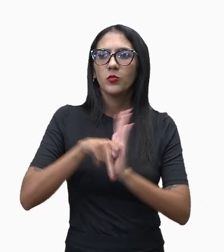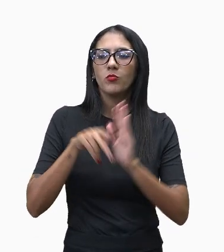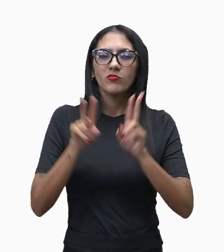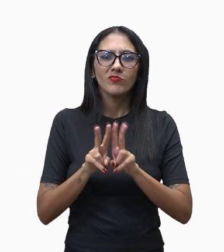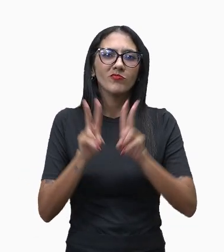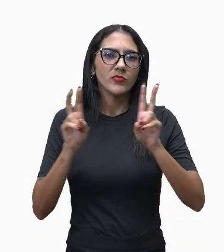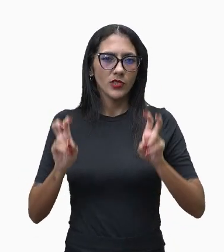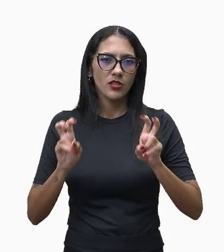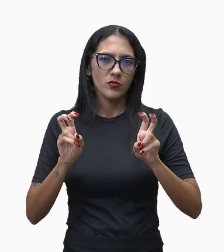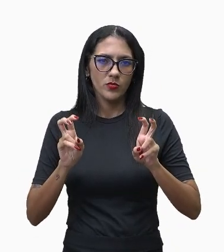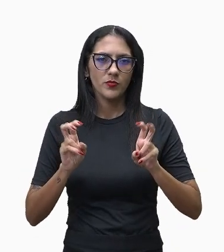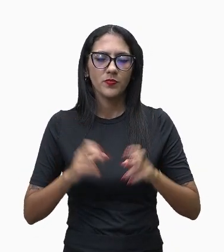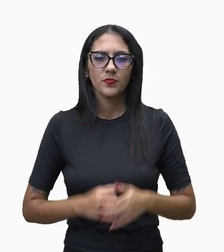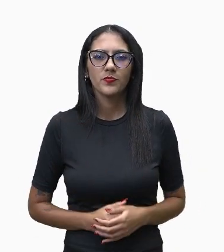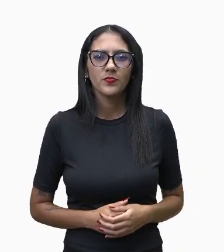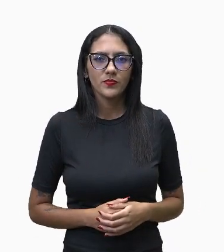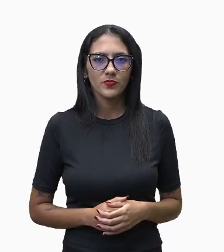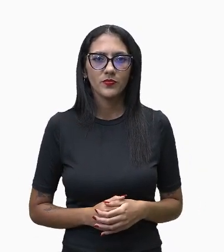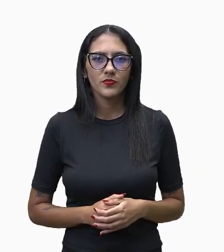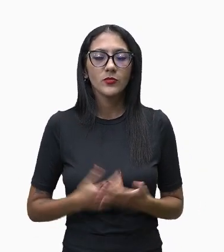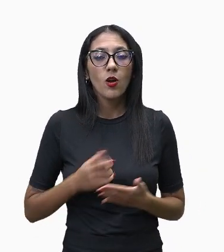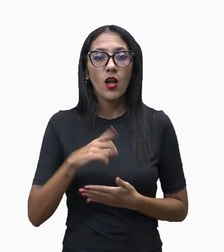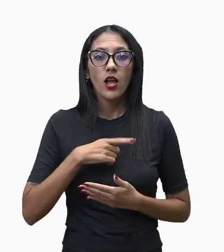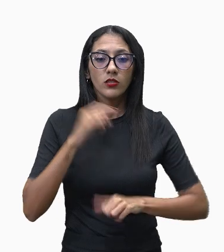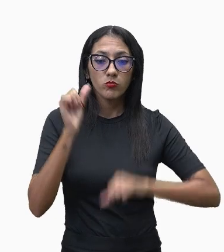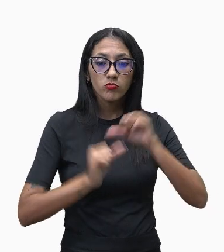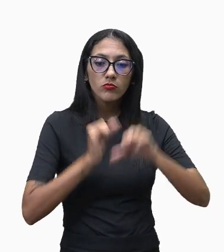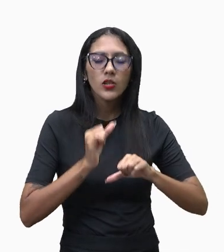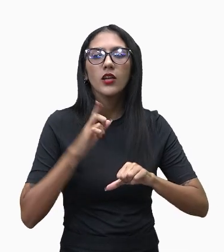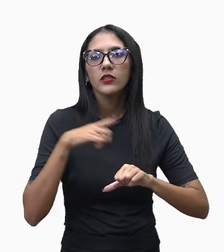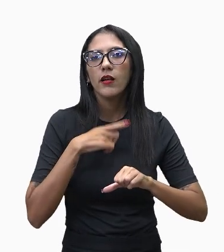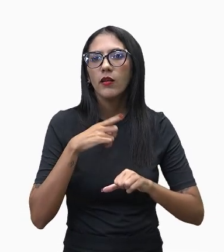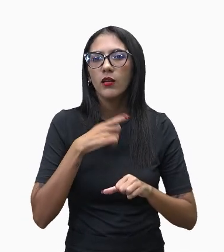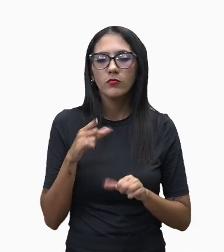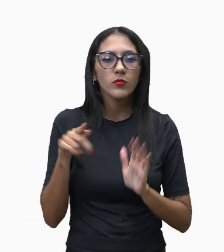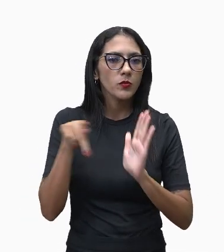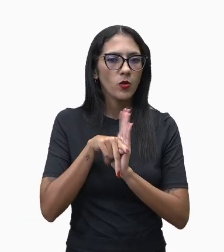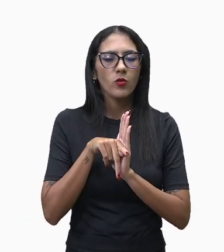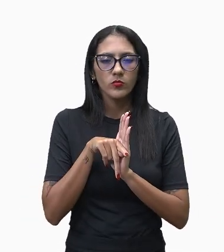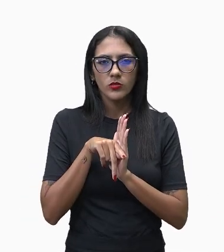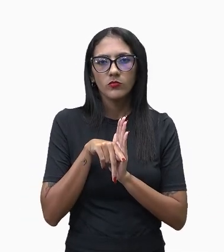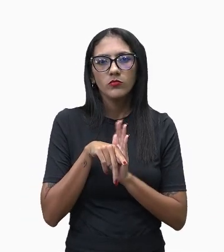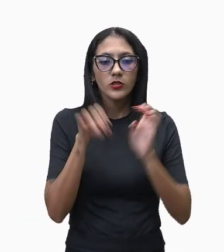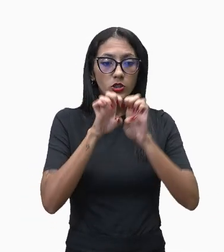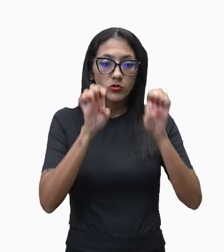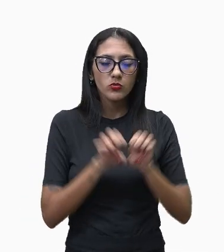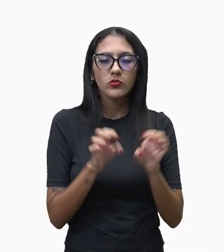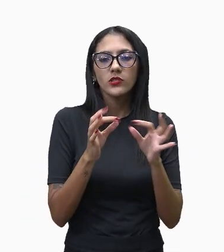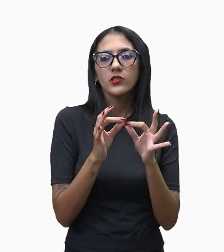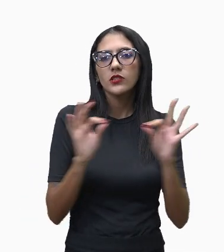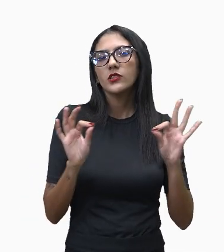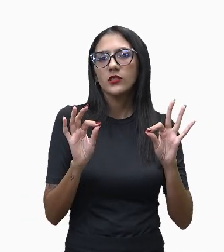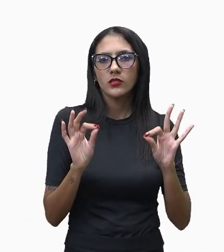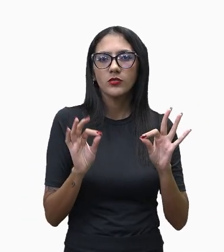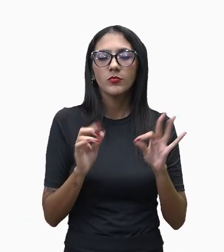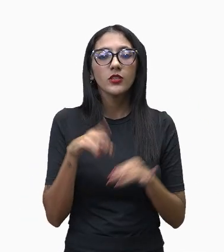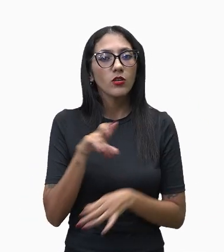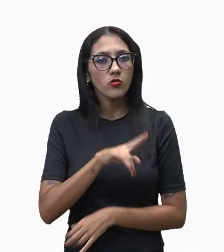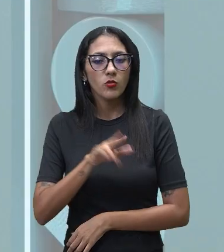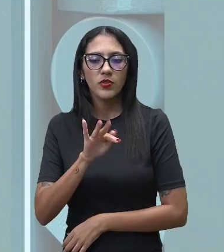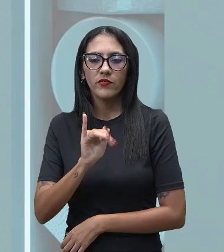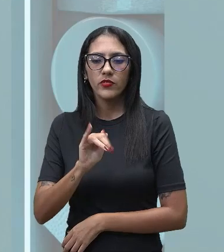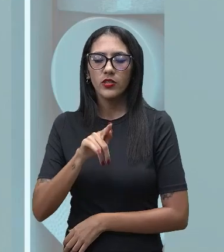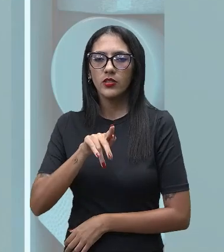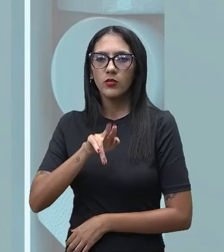poema, né? E essas alterações são intencionais das estruturas sintáticas e são chamadas de figuras de sintaxe.